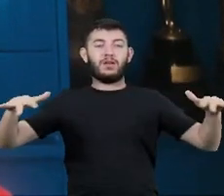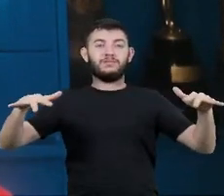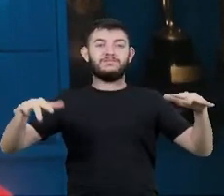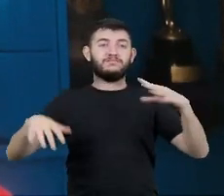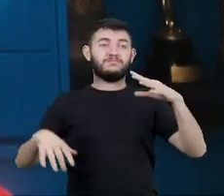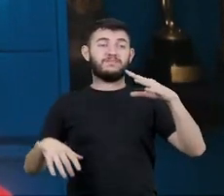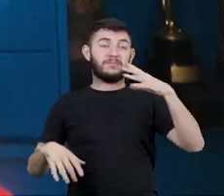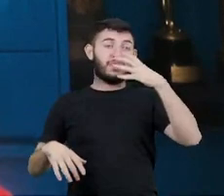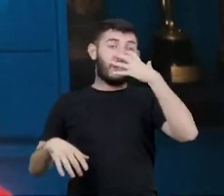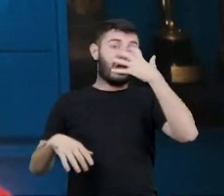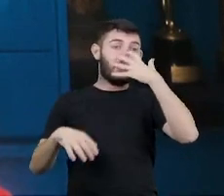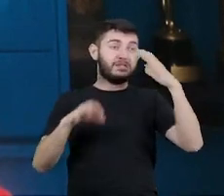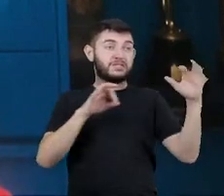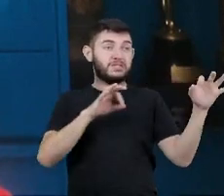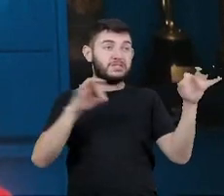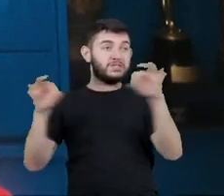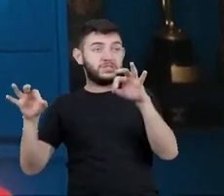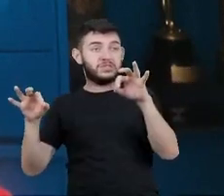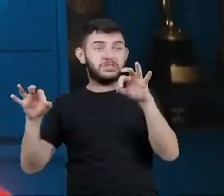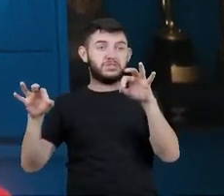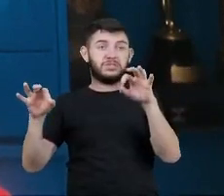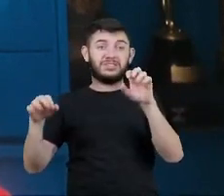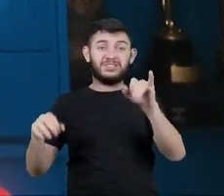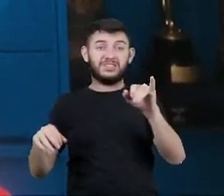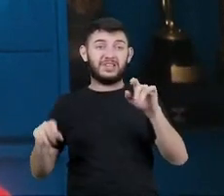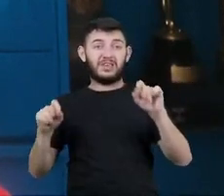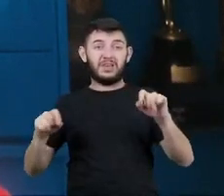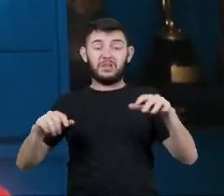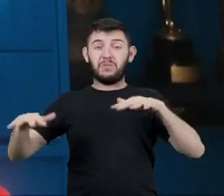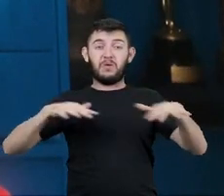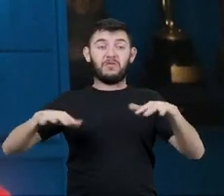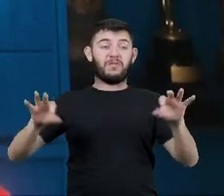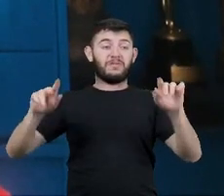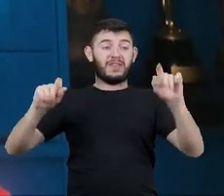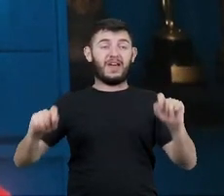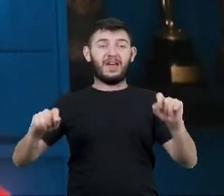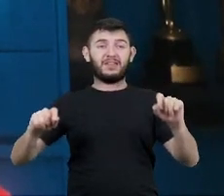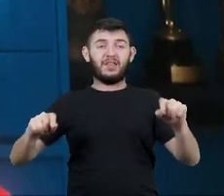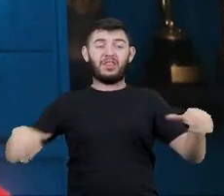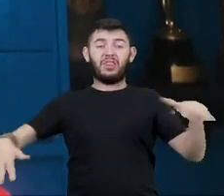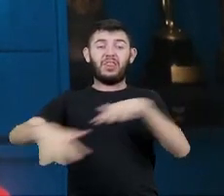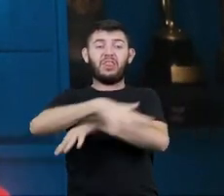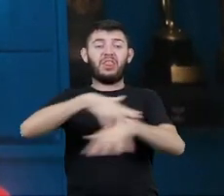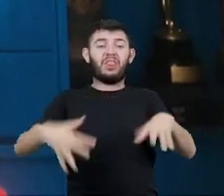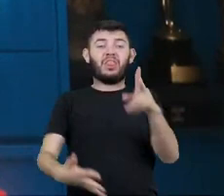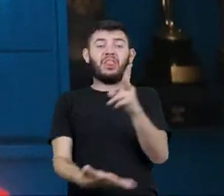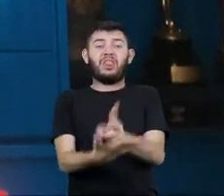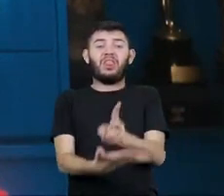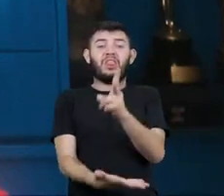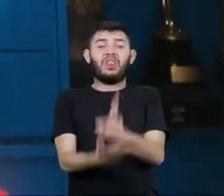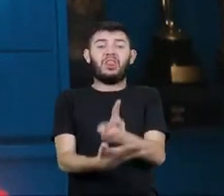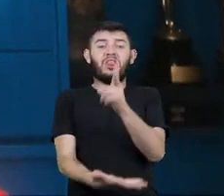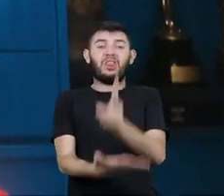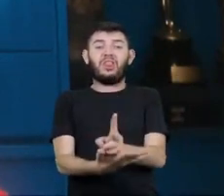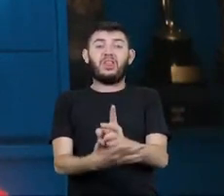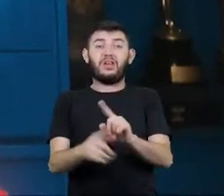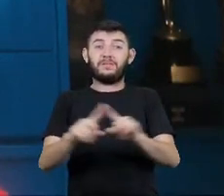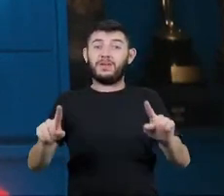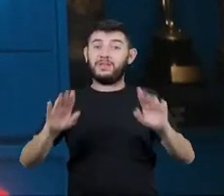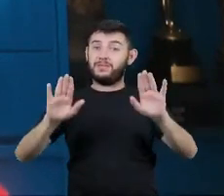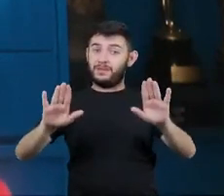mexer, as coisas não vão mudar. E até a esperança vai cansar de